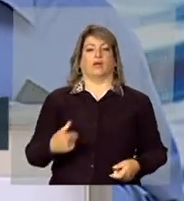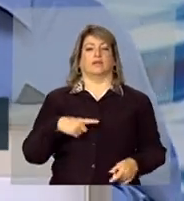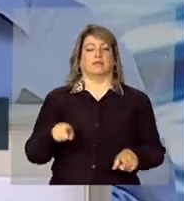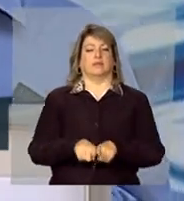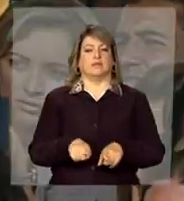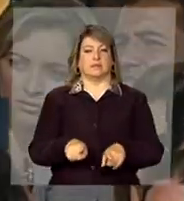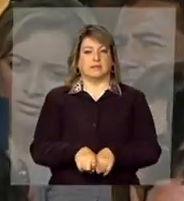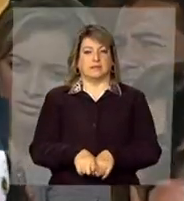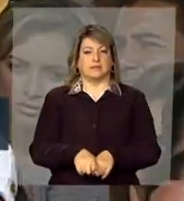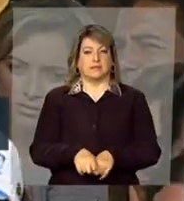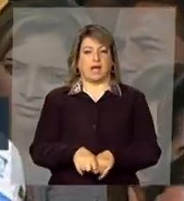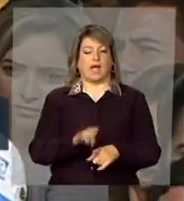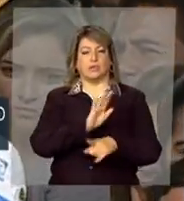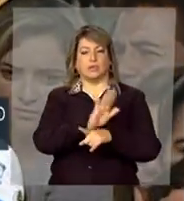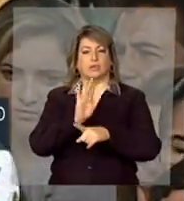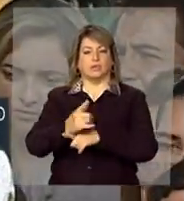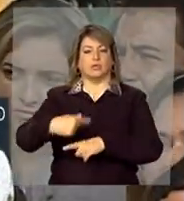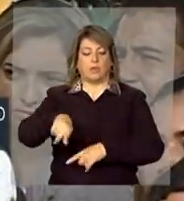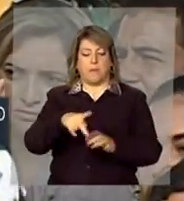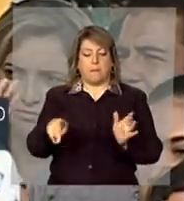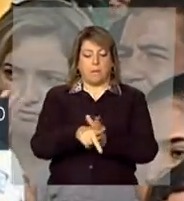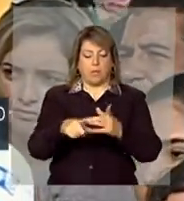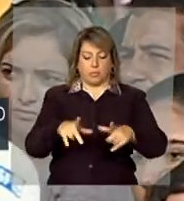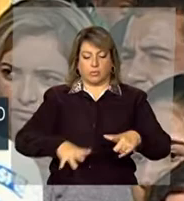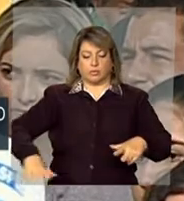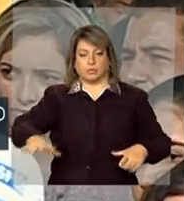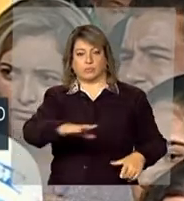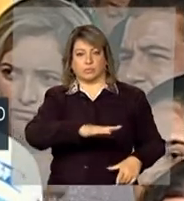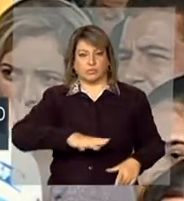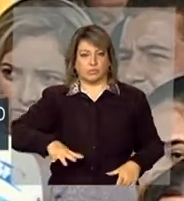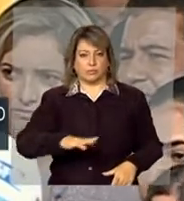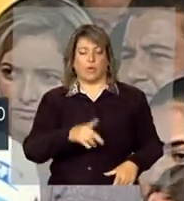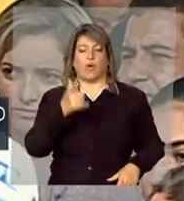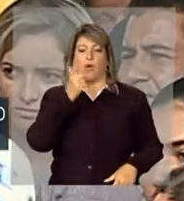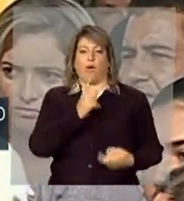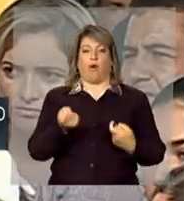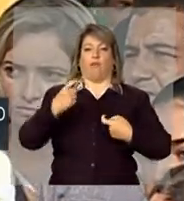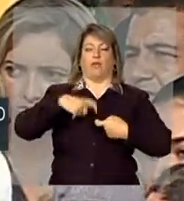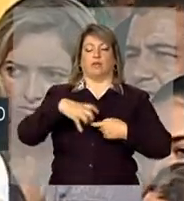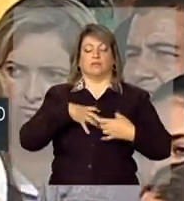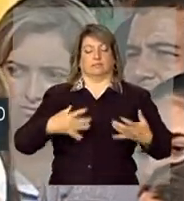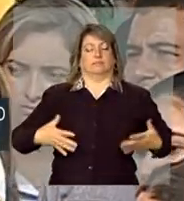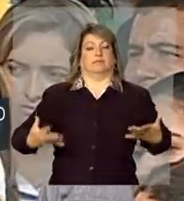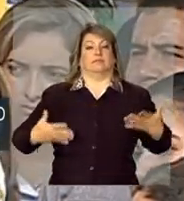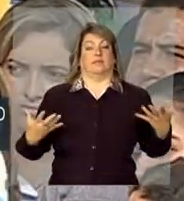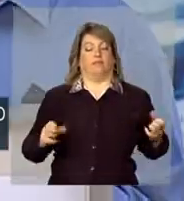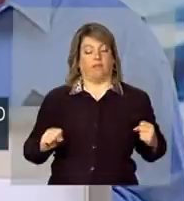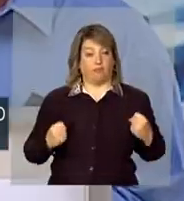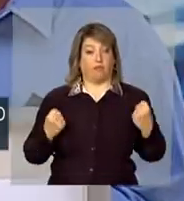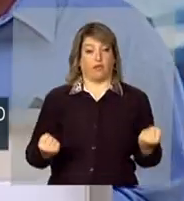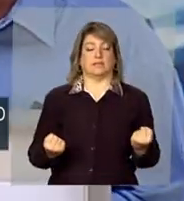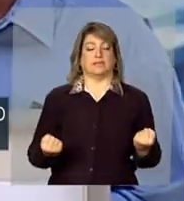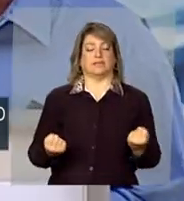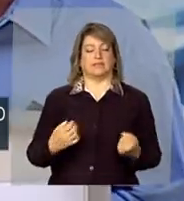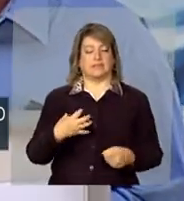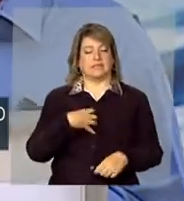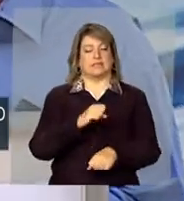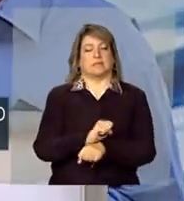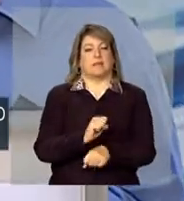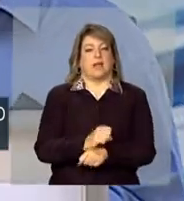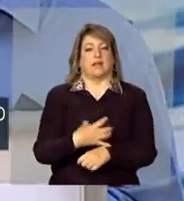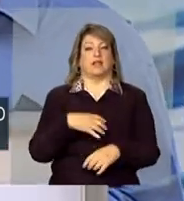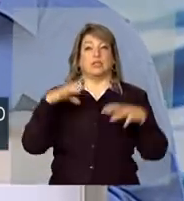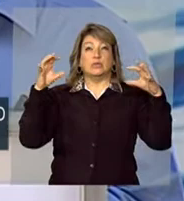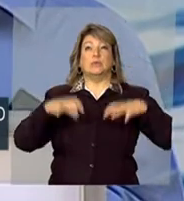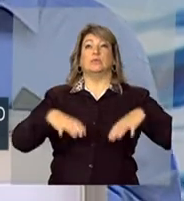para recompor a sua propriedade, para que ele volte a ter ânimo, força e esperança, com a